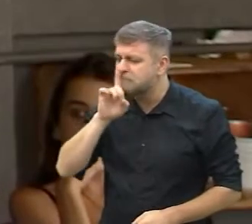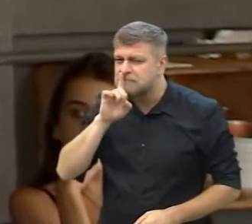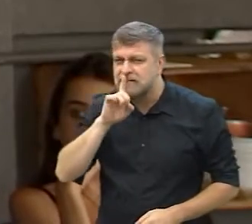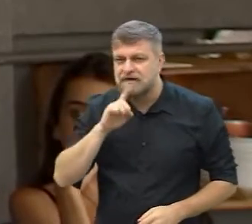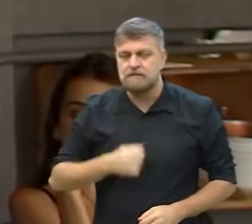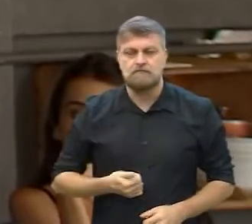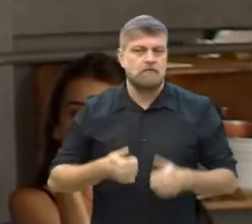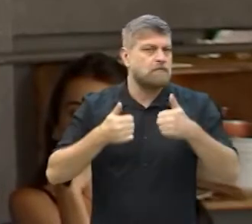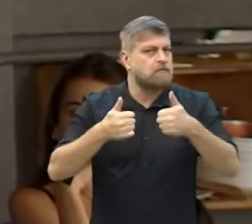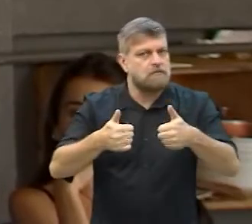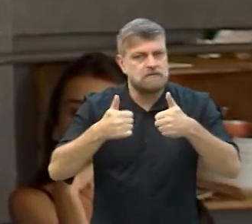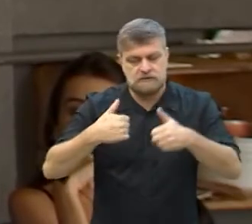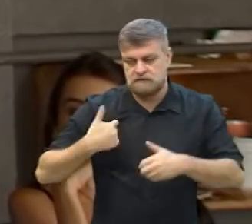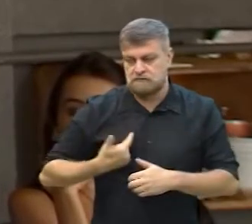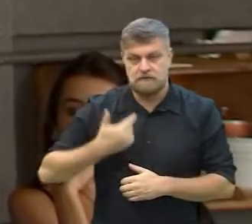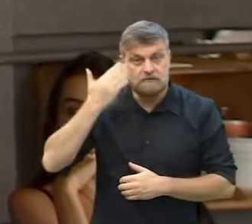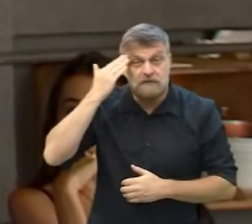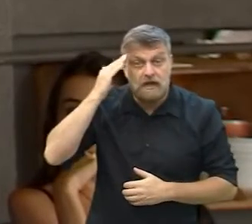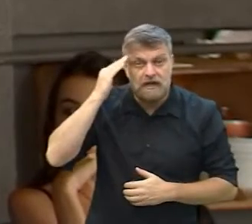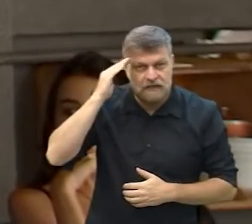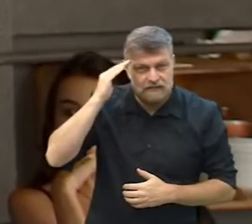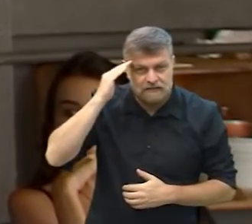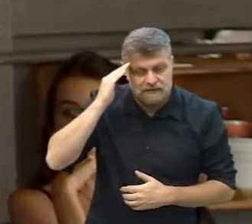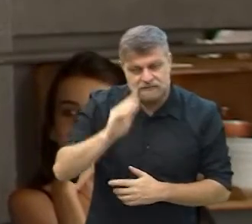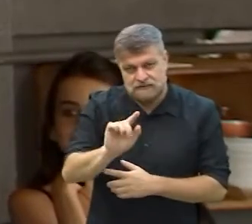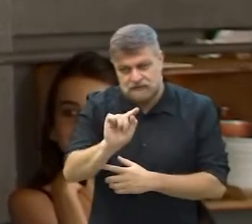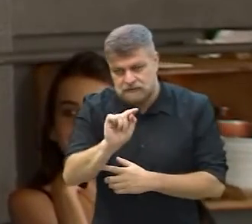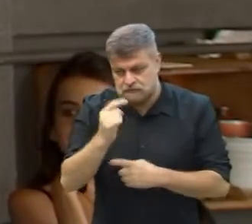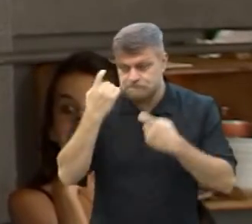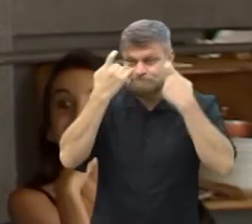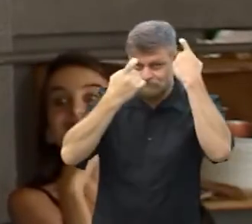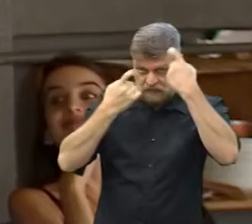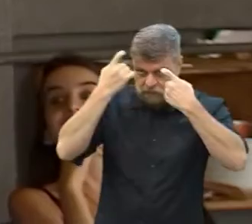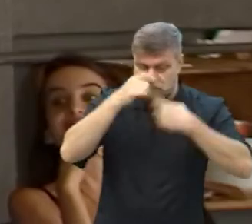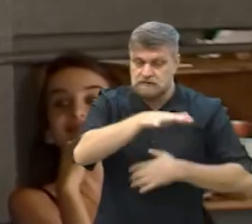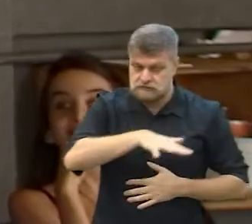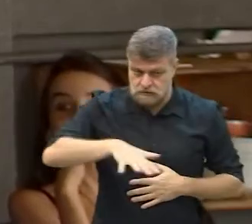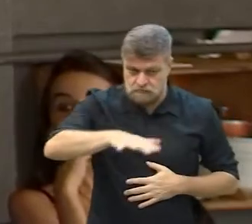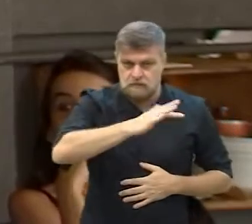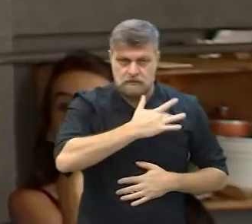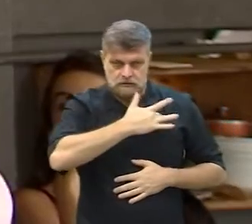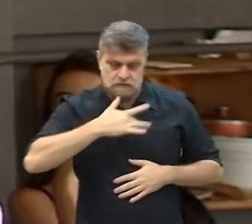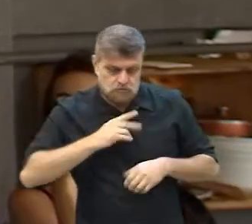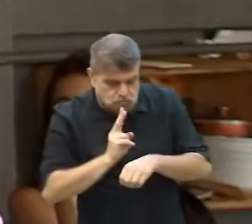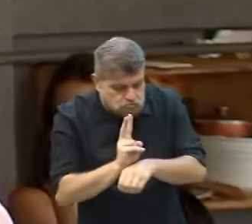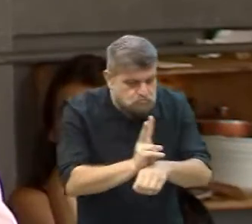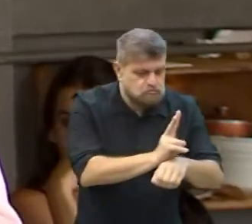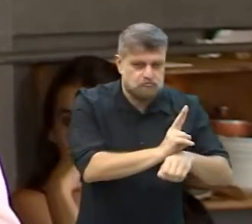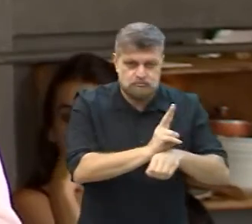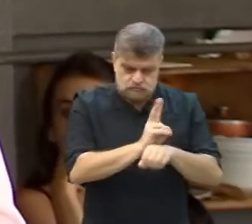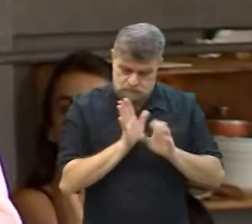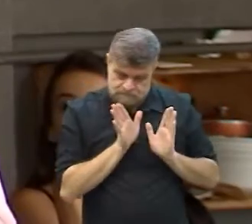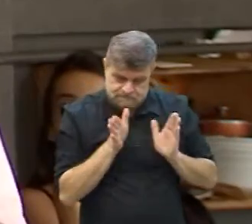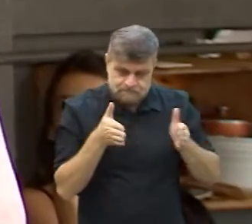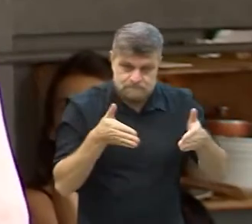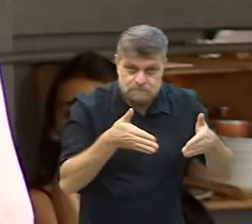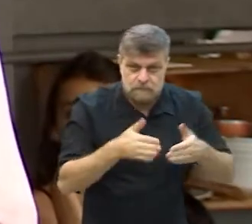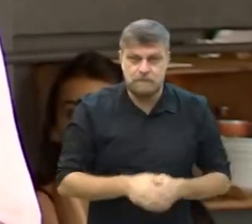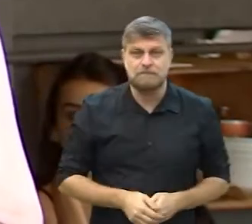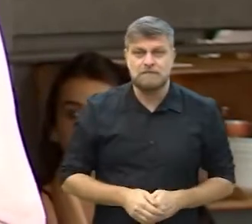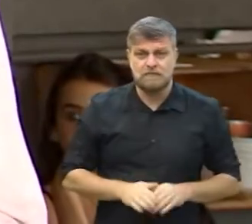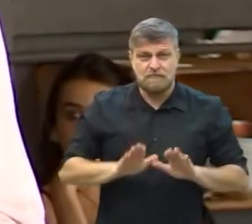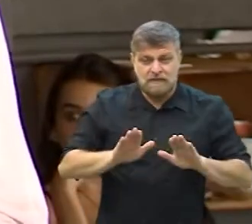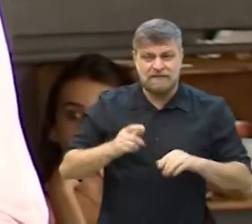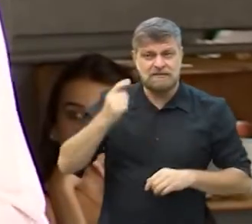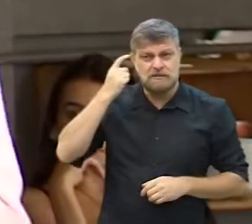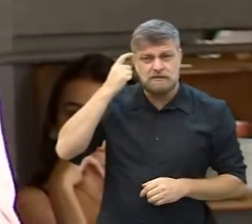muito positivo isso. A gente entende a preocupação sanitária nesse setor, mas a situação